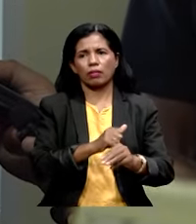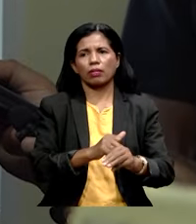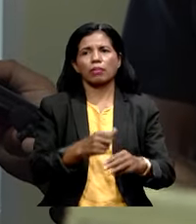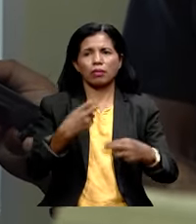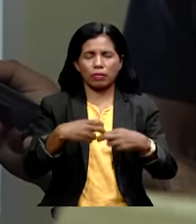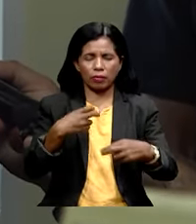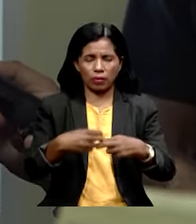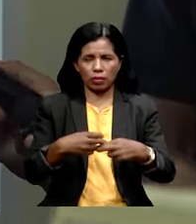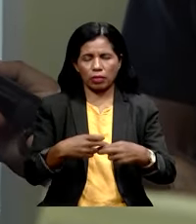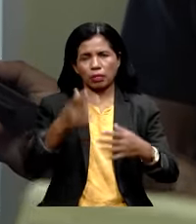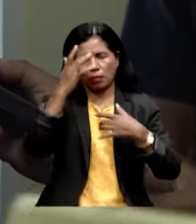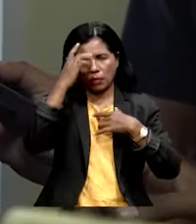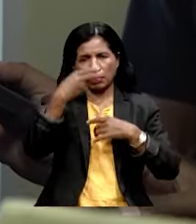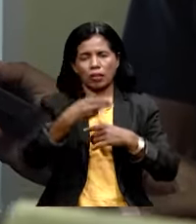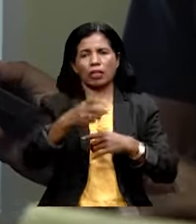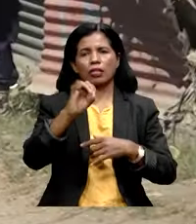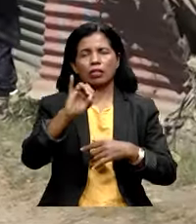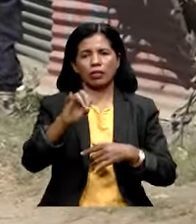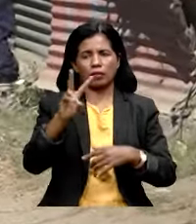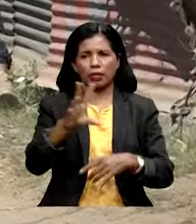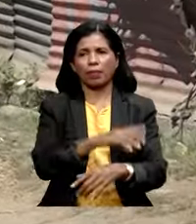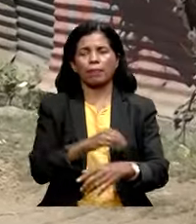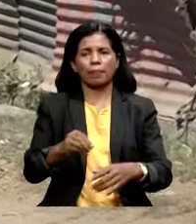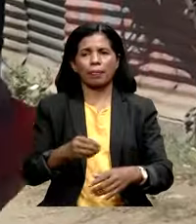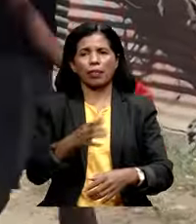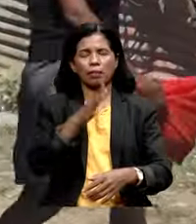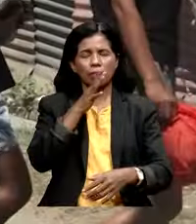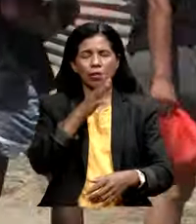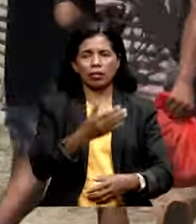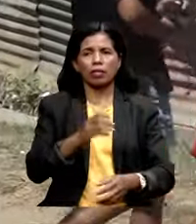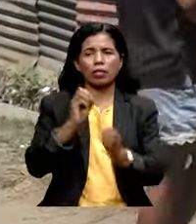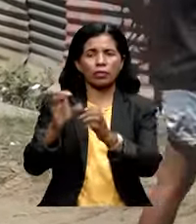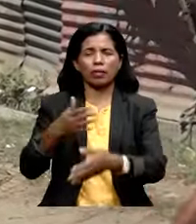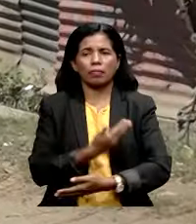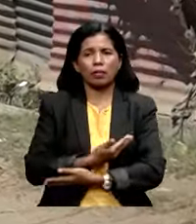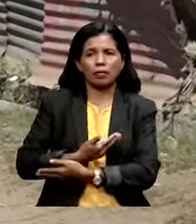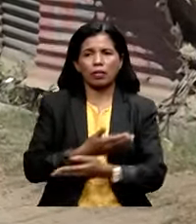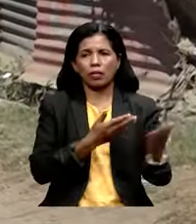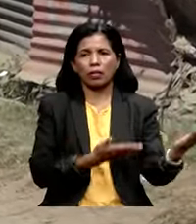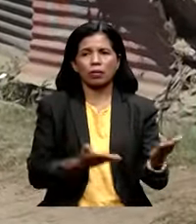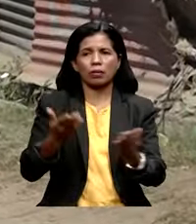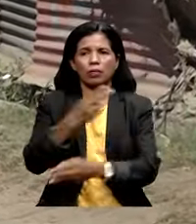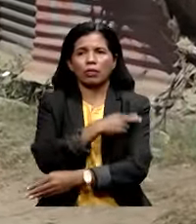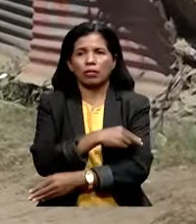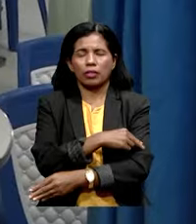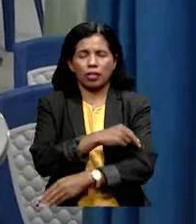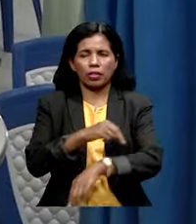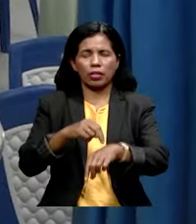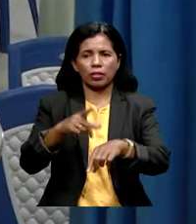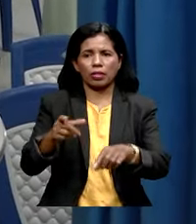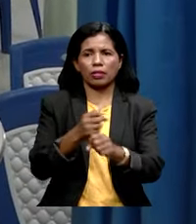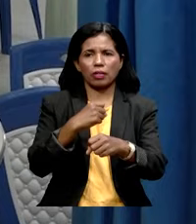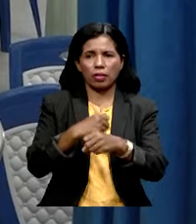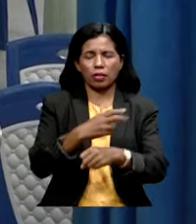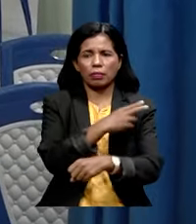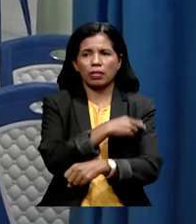va ve a gai ve. Inen ide ne be sue bebe, polizia identifica una, no lo reona ba ospital nacional, atu halo